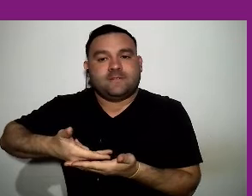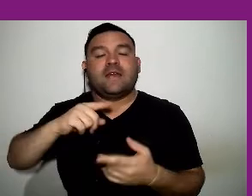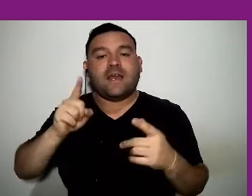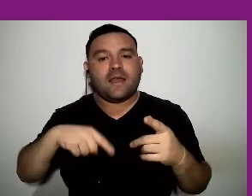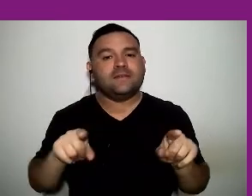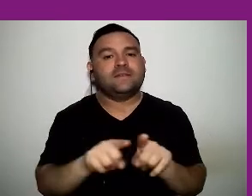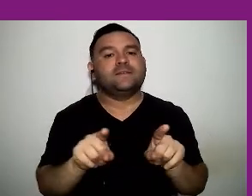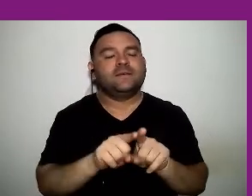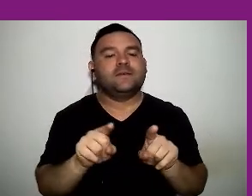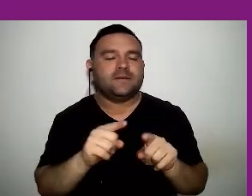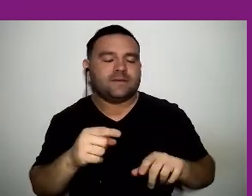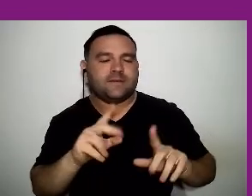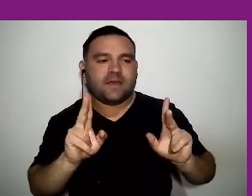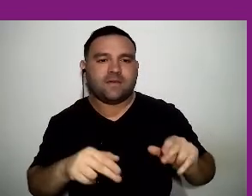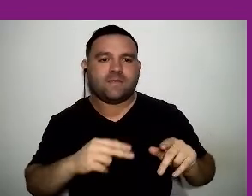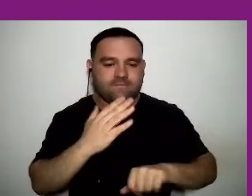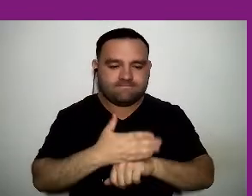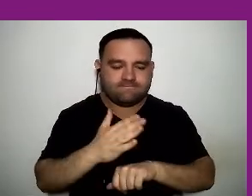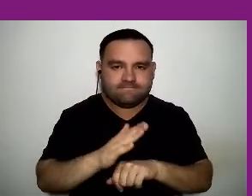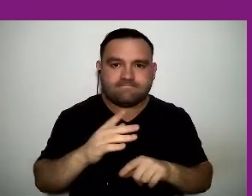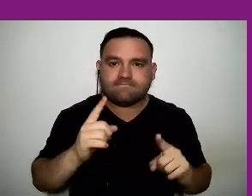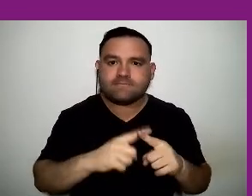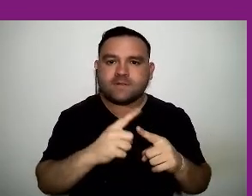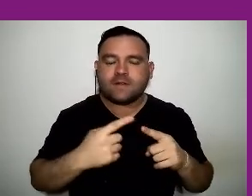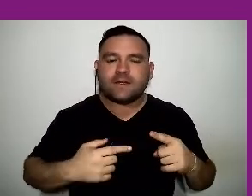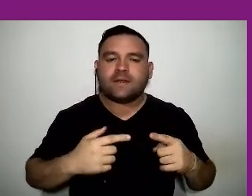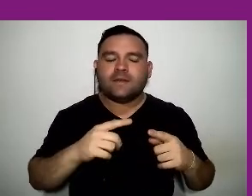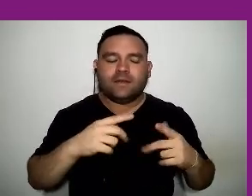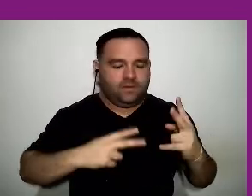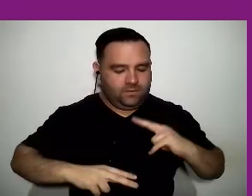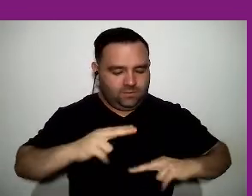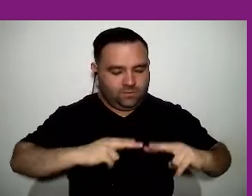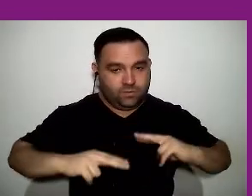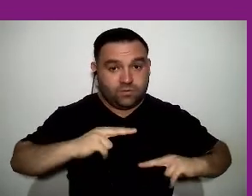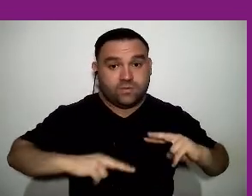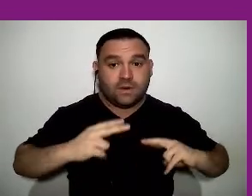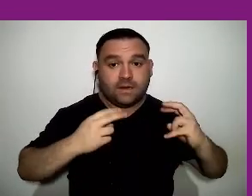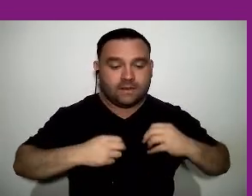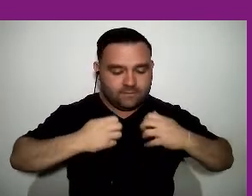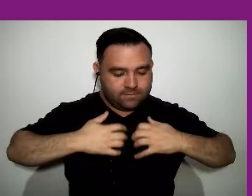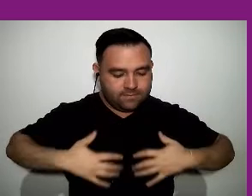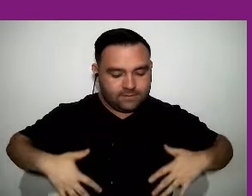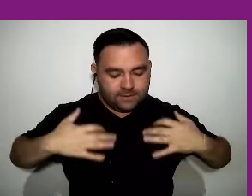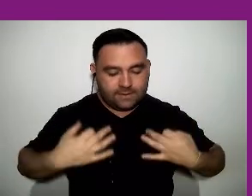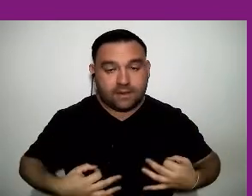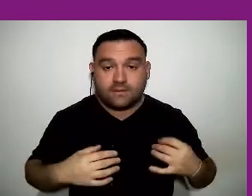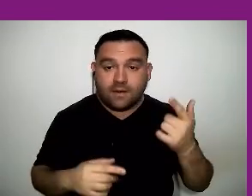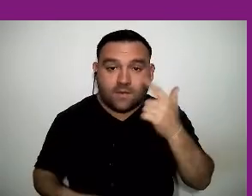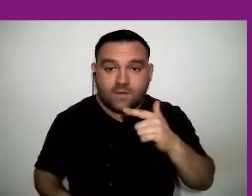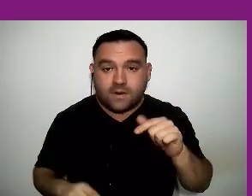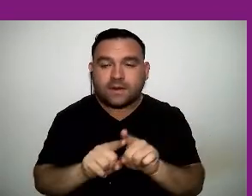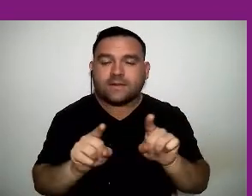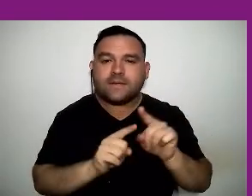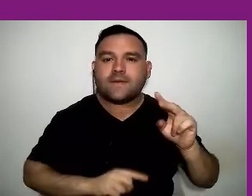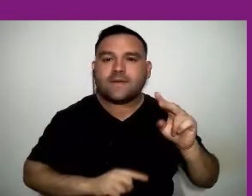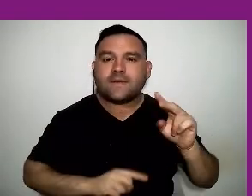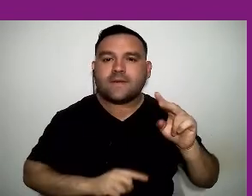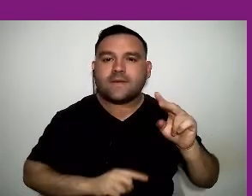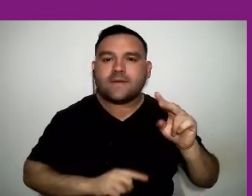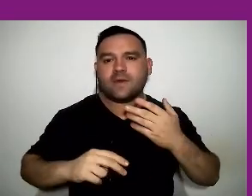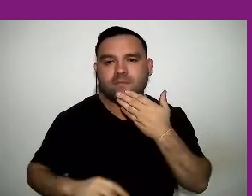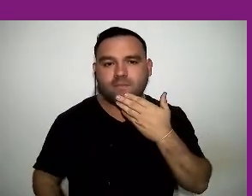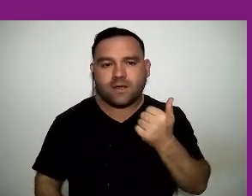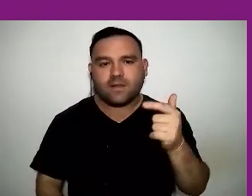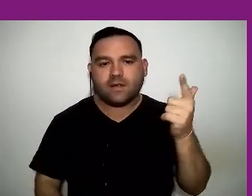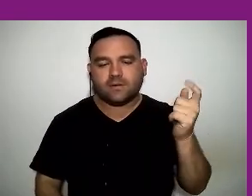ser uma manobra de recrutamento, para você redistribuir a ventilação pulmonar e você conseguir ventilar melhor